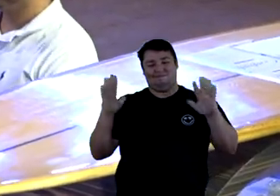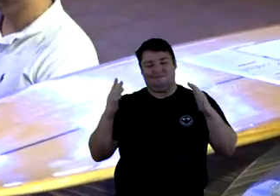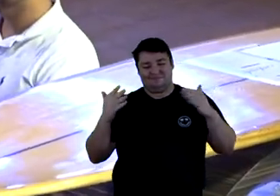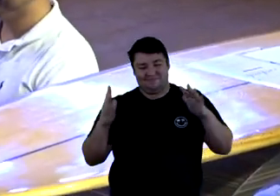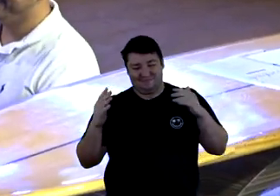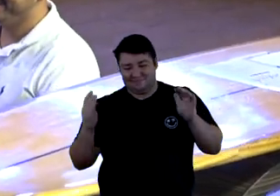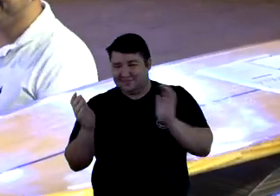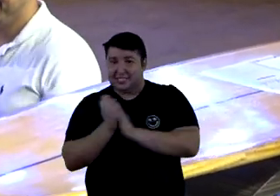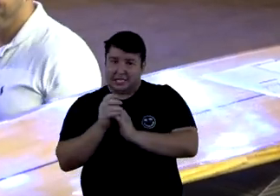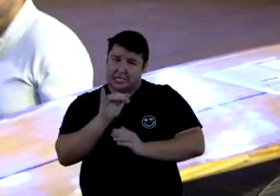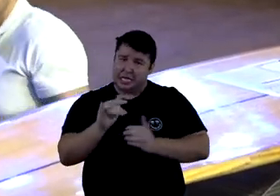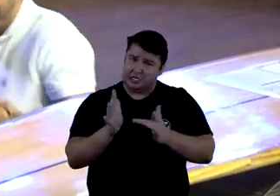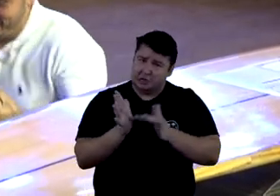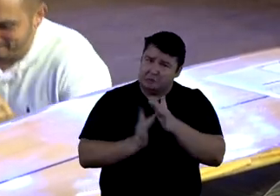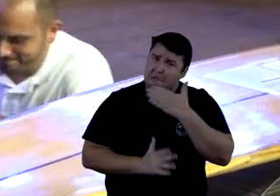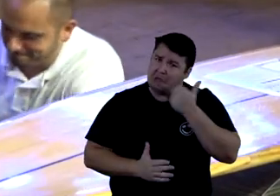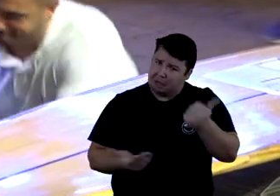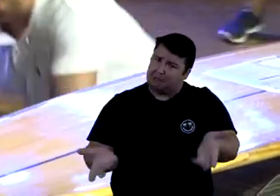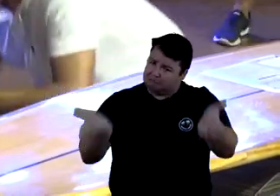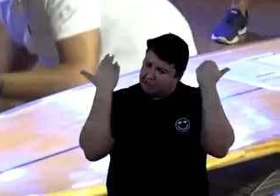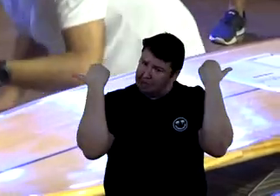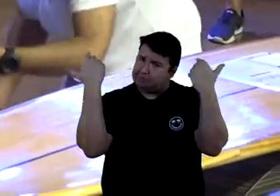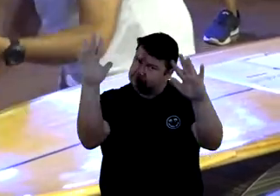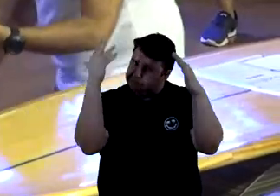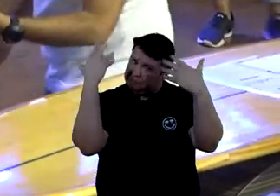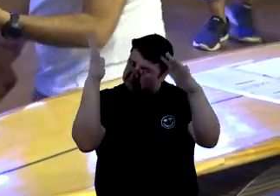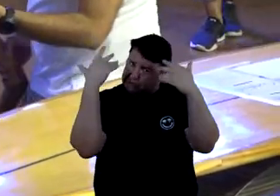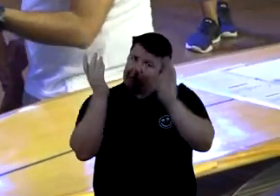Vamos lá, se é para Jesus faz melhor.